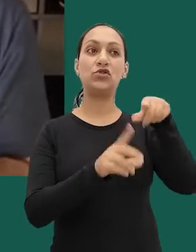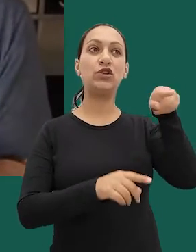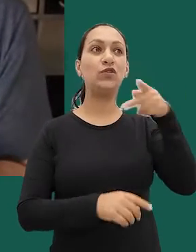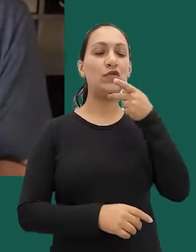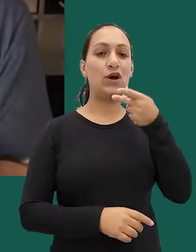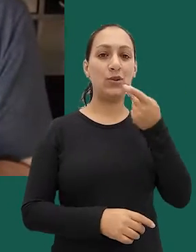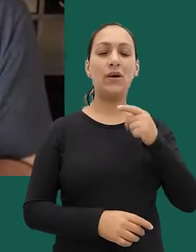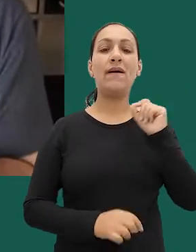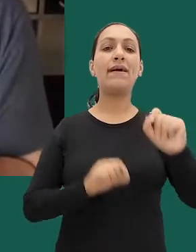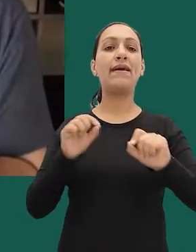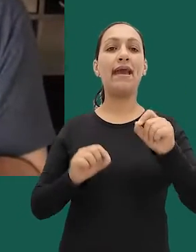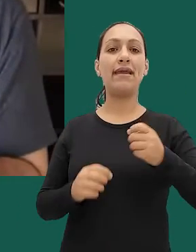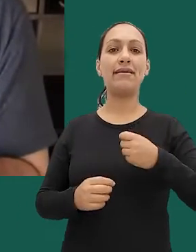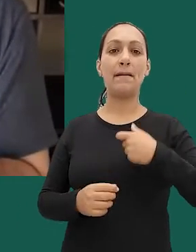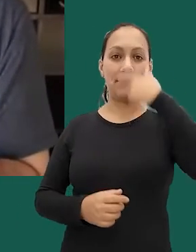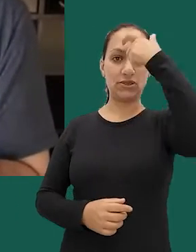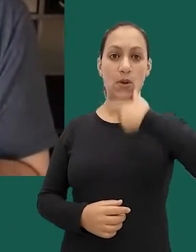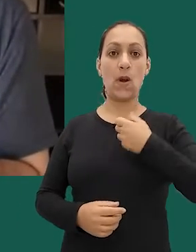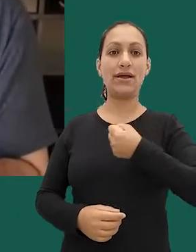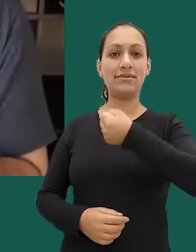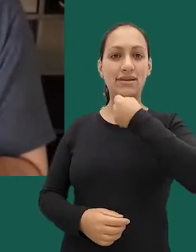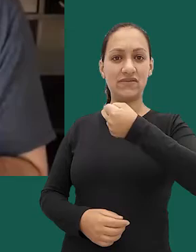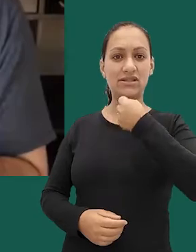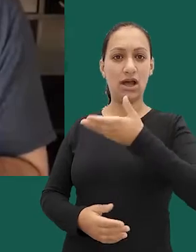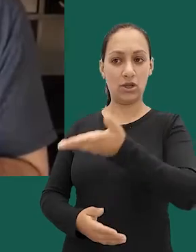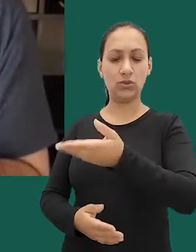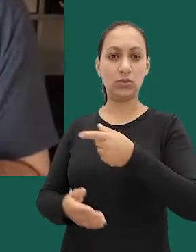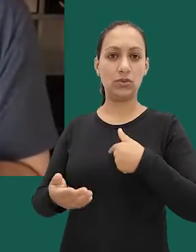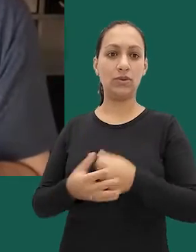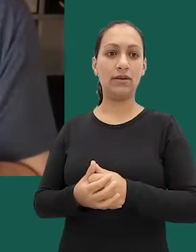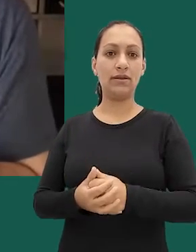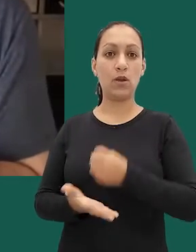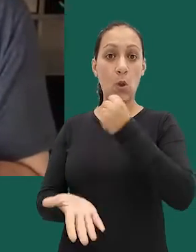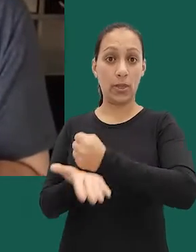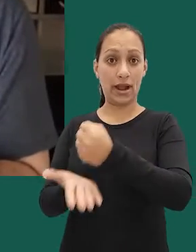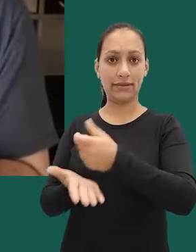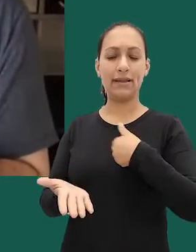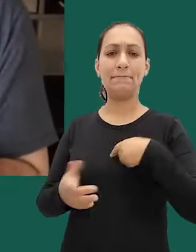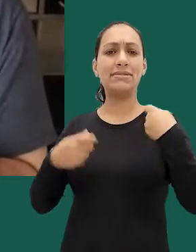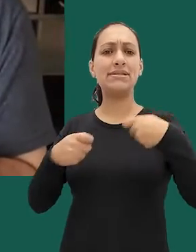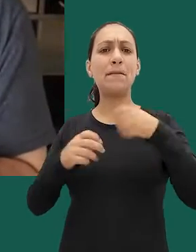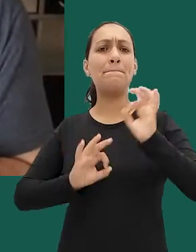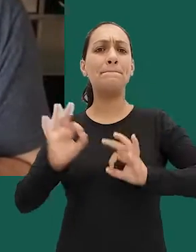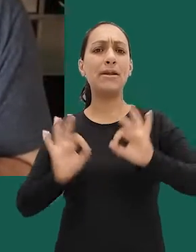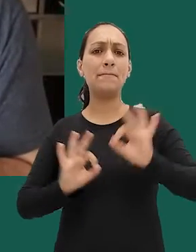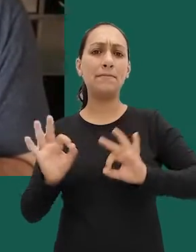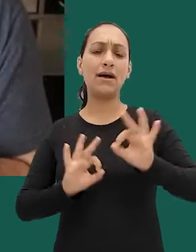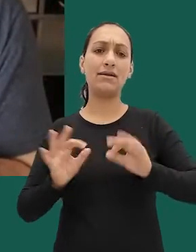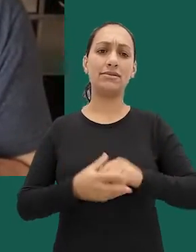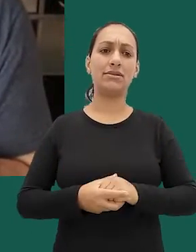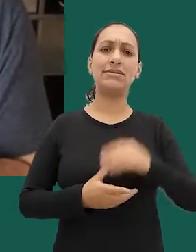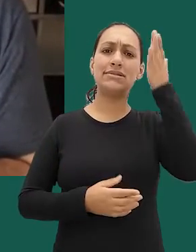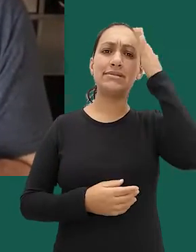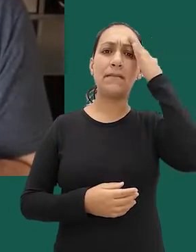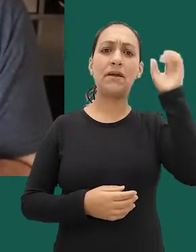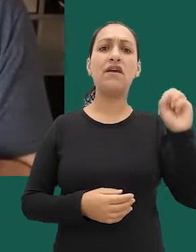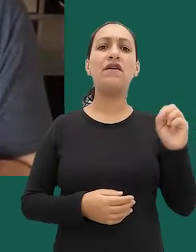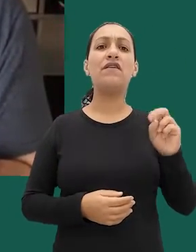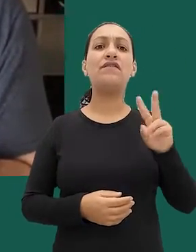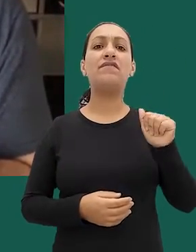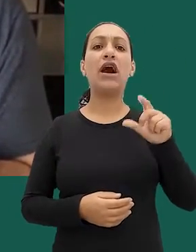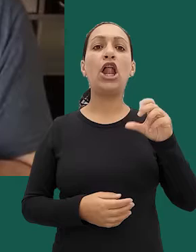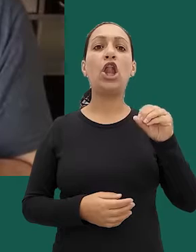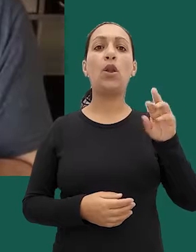quem contrata, e me fez pensar muito no processo de preparo, né, de preparação. Saber os valores da empresa, quem é que